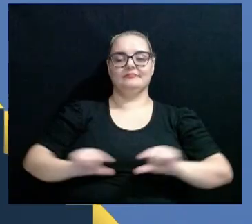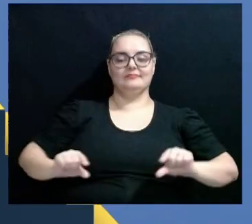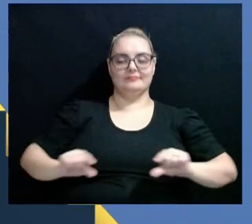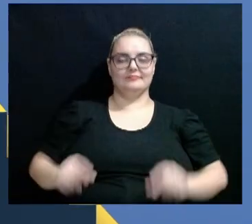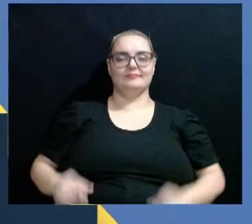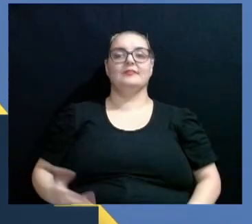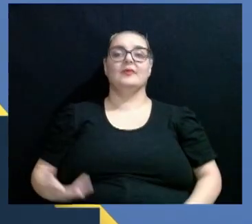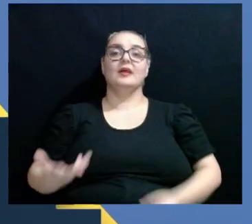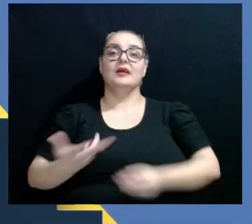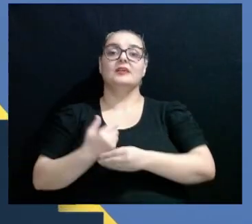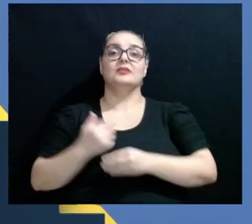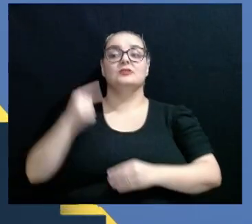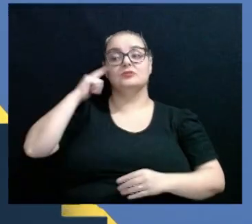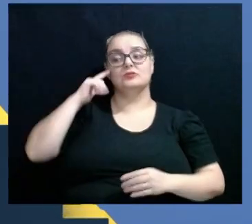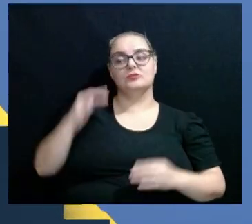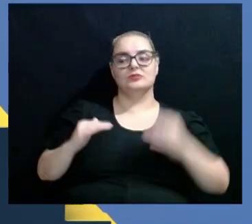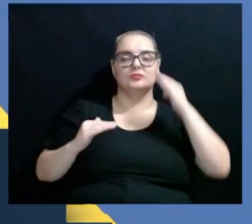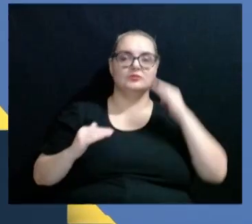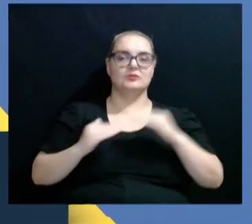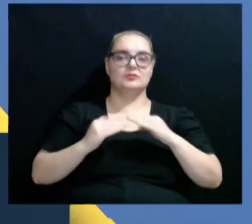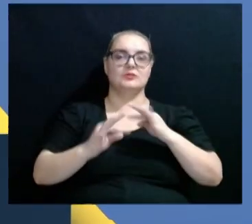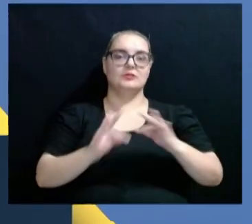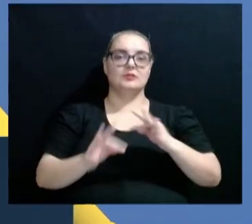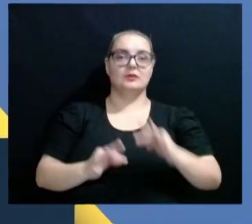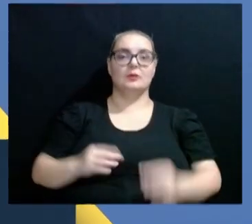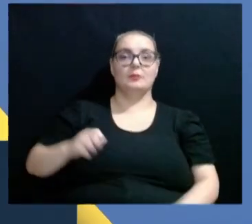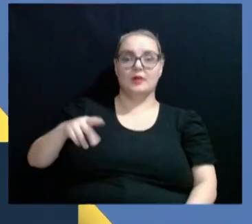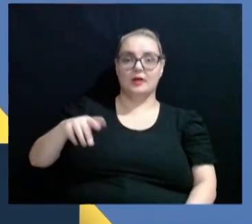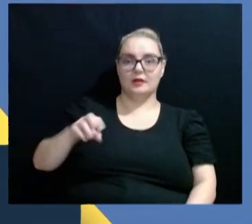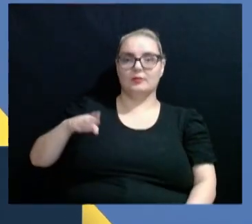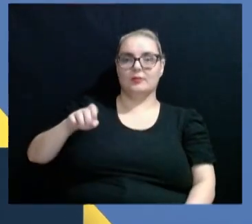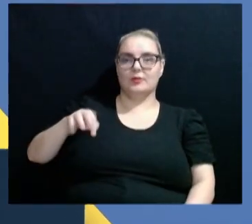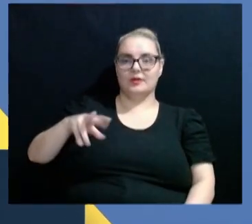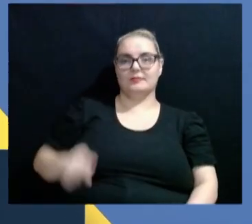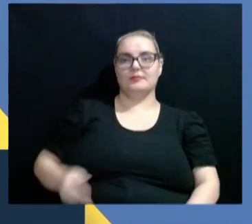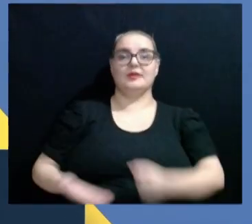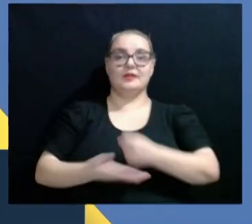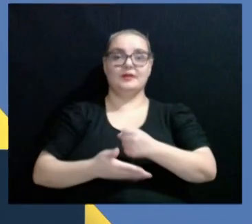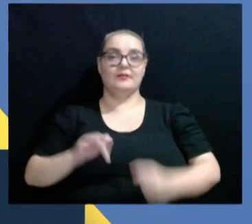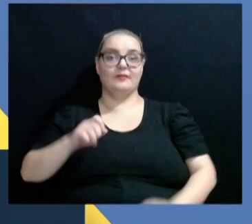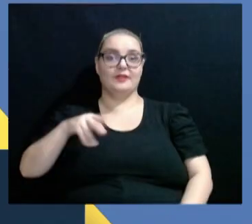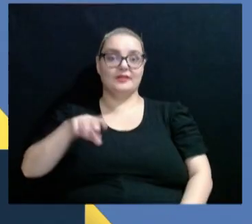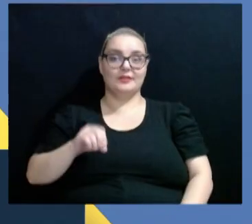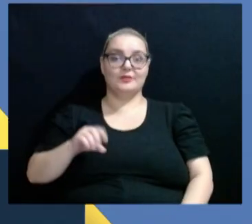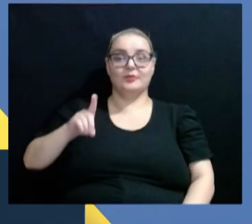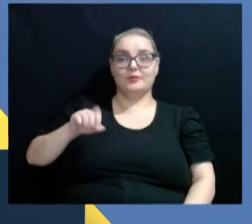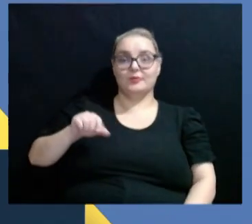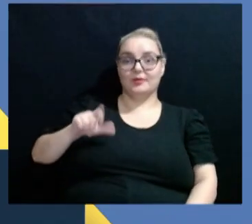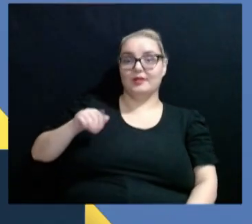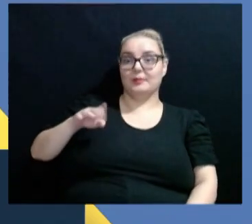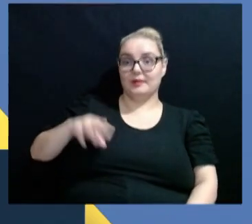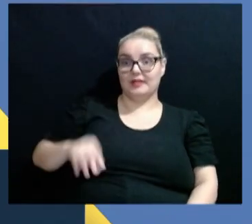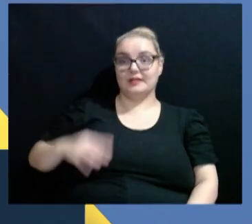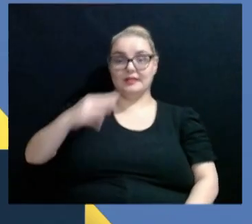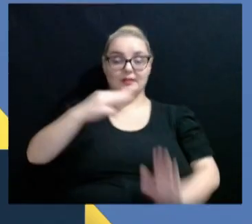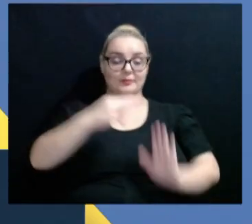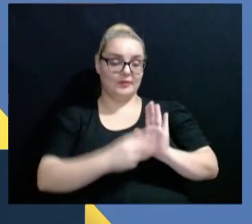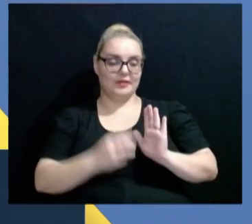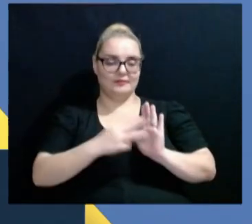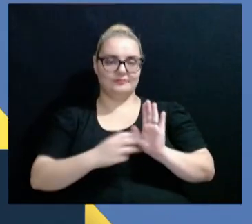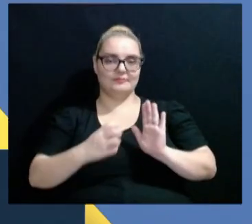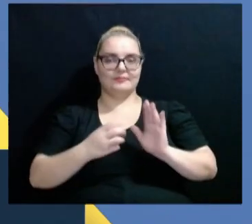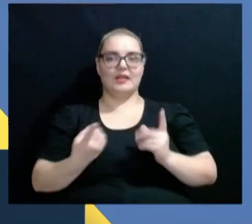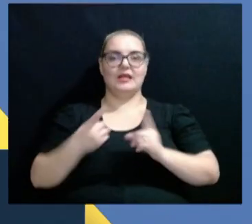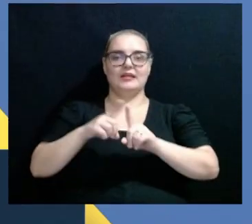pirâmide. A obra alinha a técnica de Marco Gorini e as bases de Fernando Dolabella na metodologia